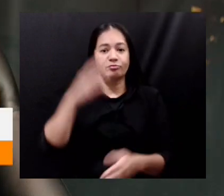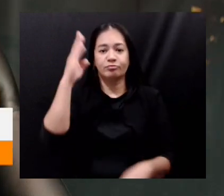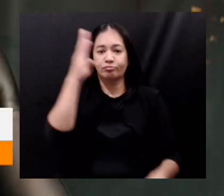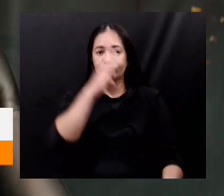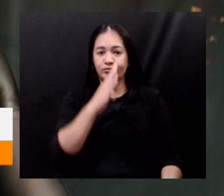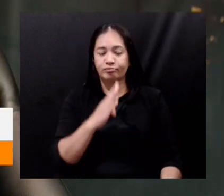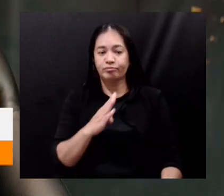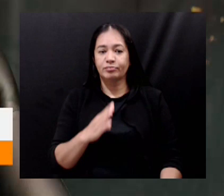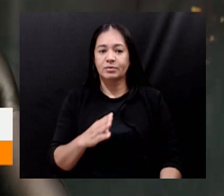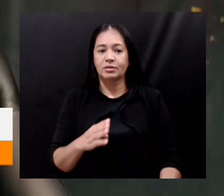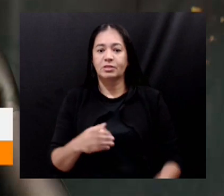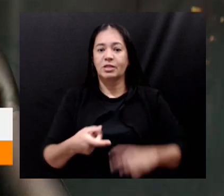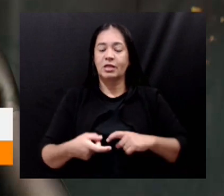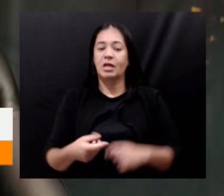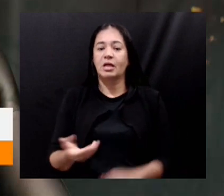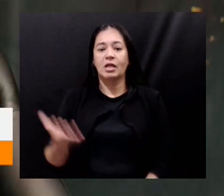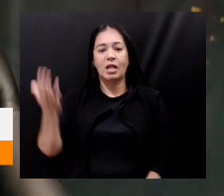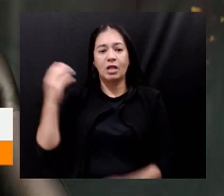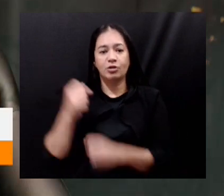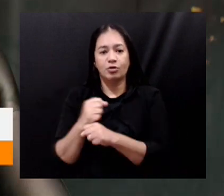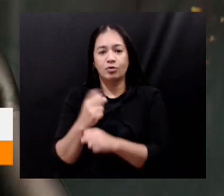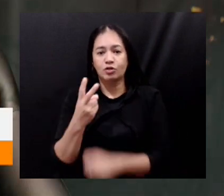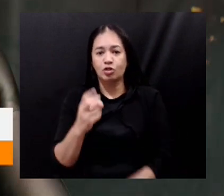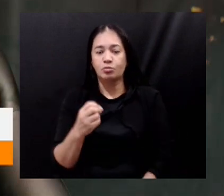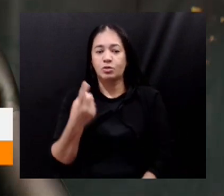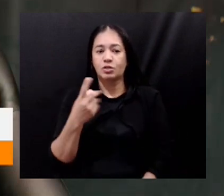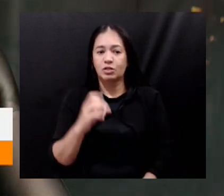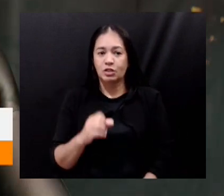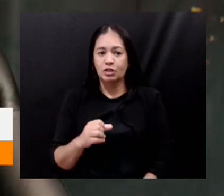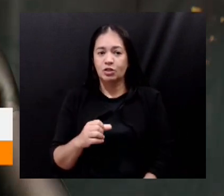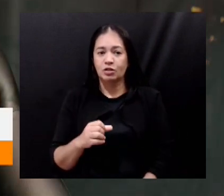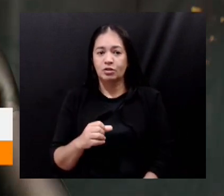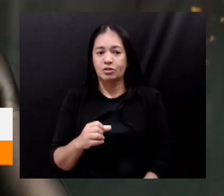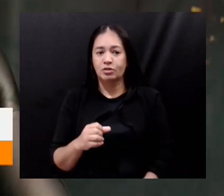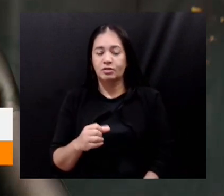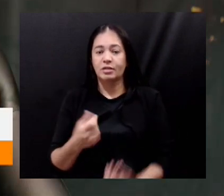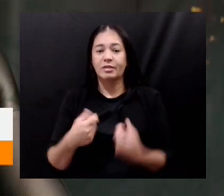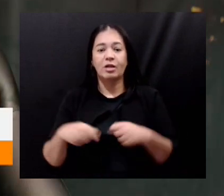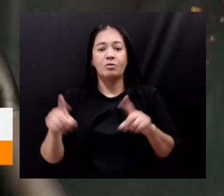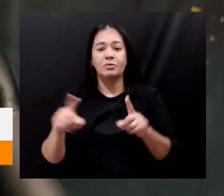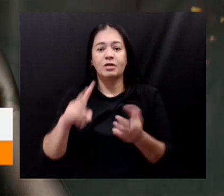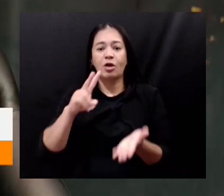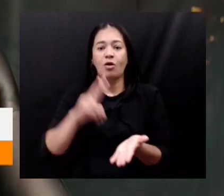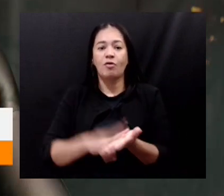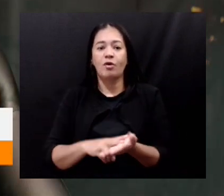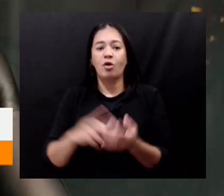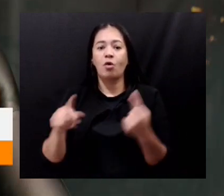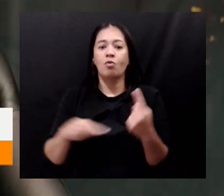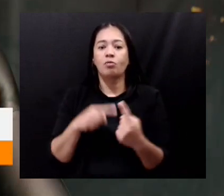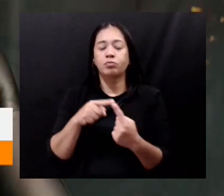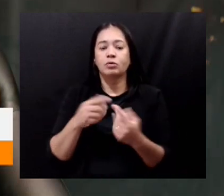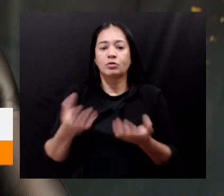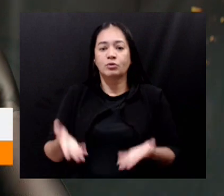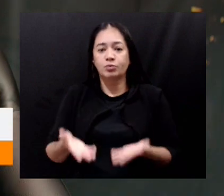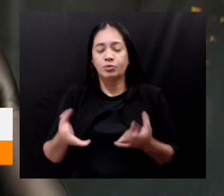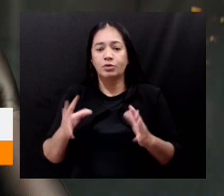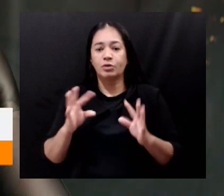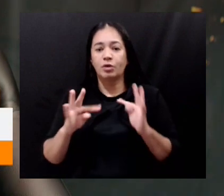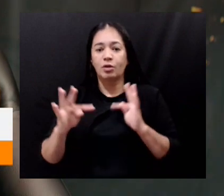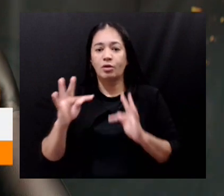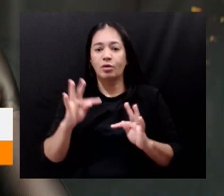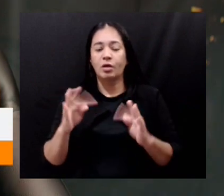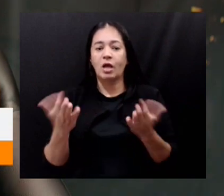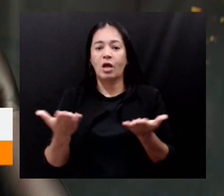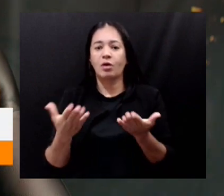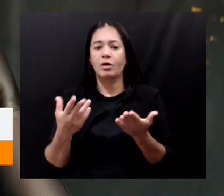desde 2019, quando o governo anterior dispensou o visto com o objetivo de incentivar o turismo, né? Agora eu pergunto para você, Ricardo,